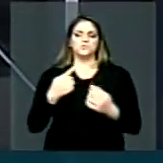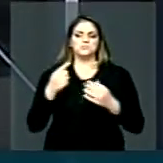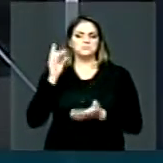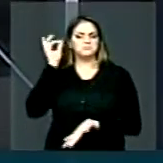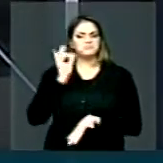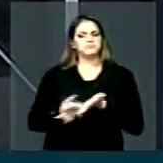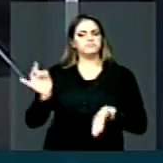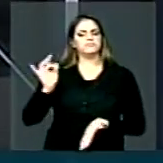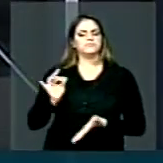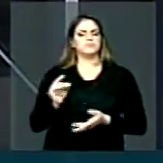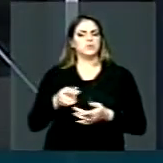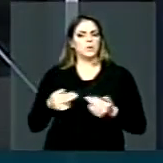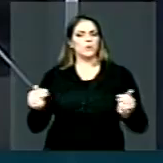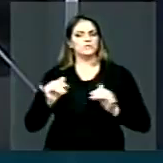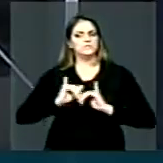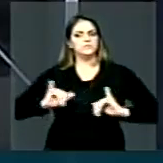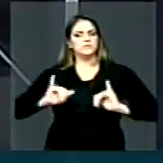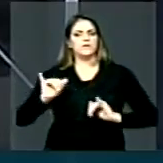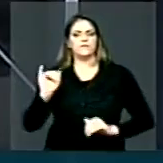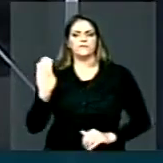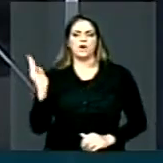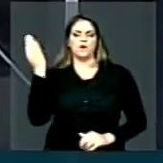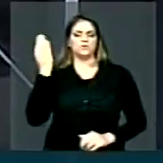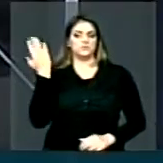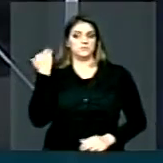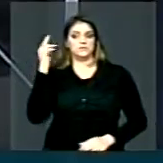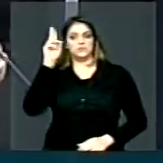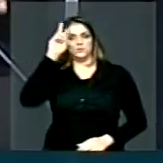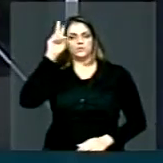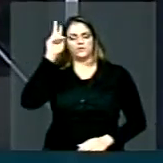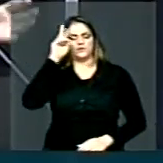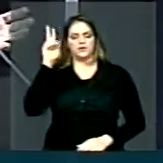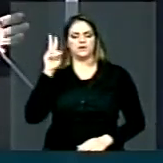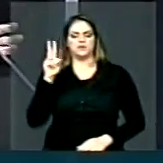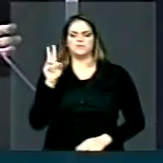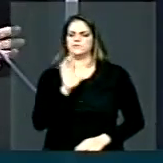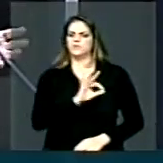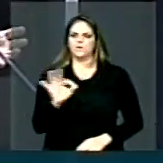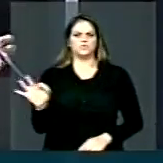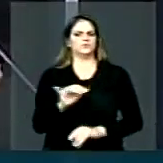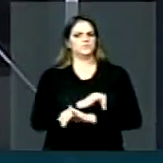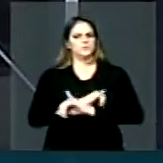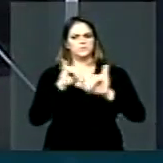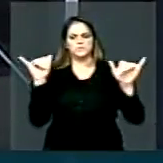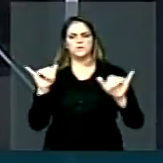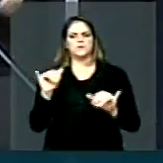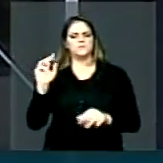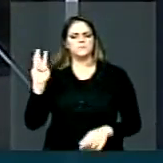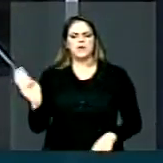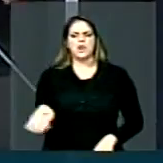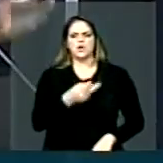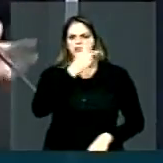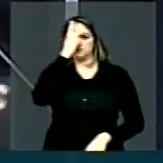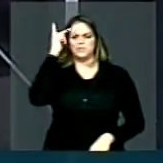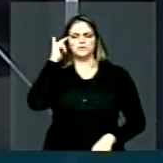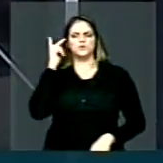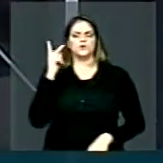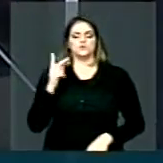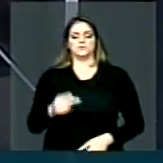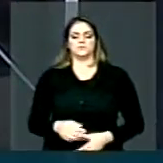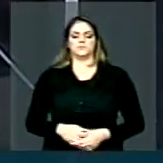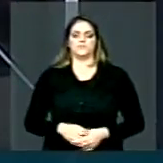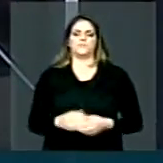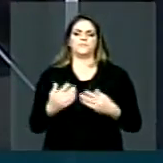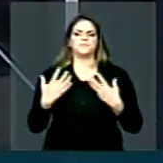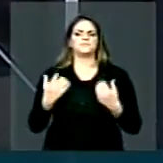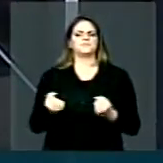manipulação no Rio de Janeiro, na segunda-feira, um sucesso absoluto, milhares de manifestações nas